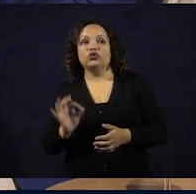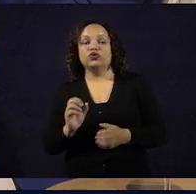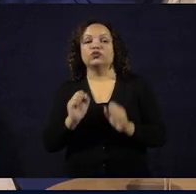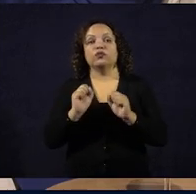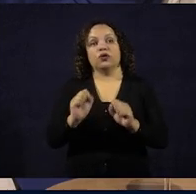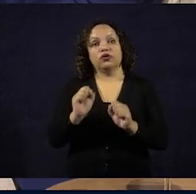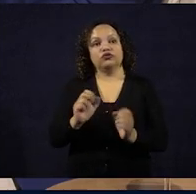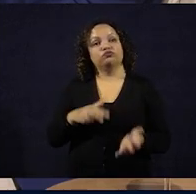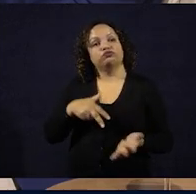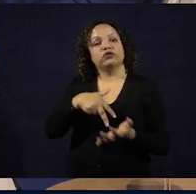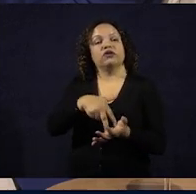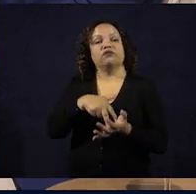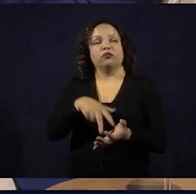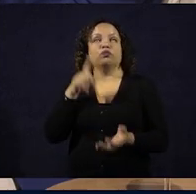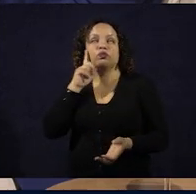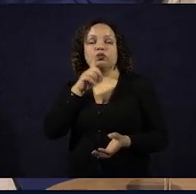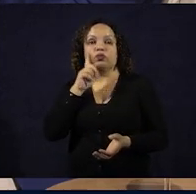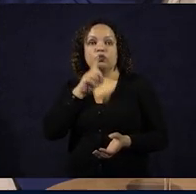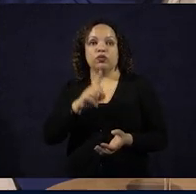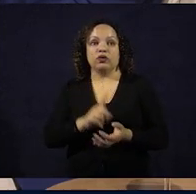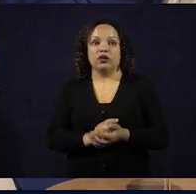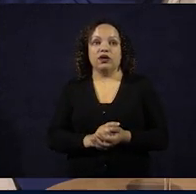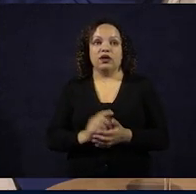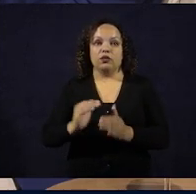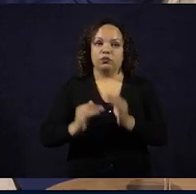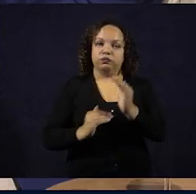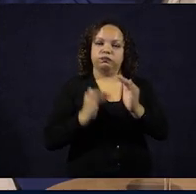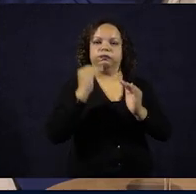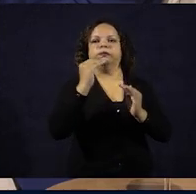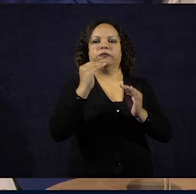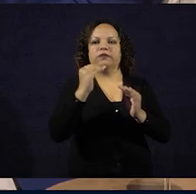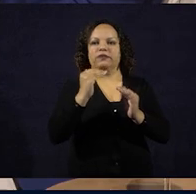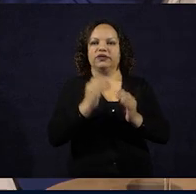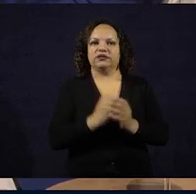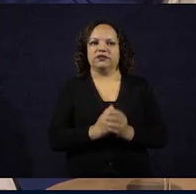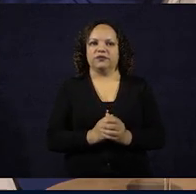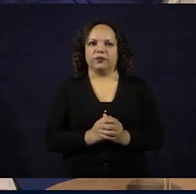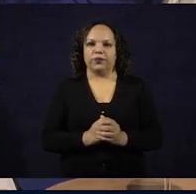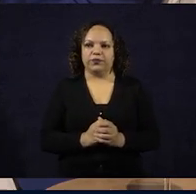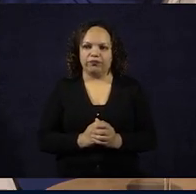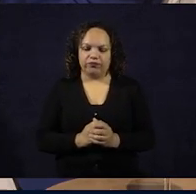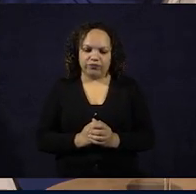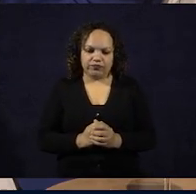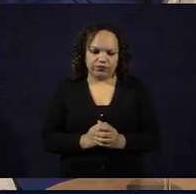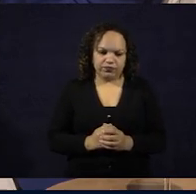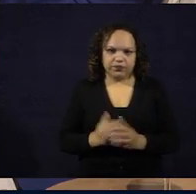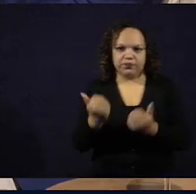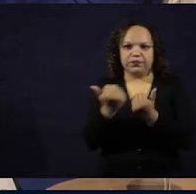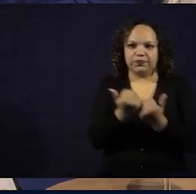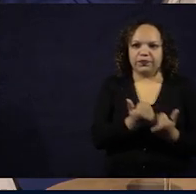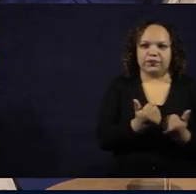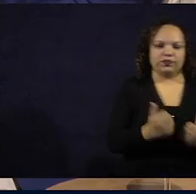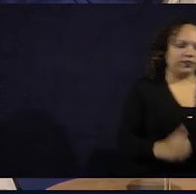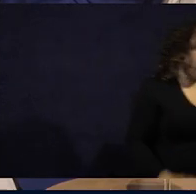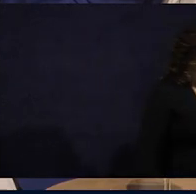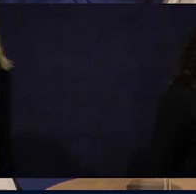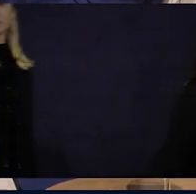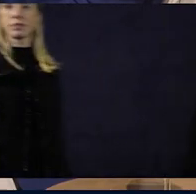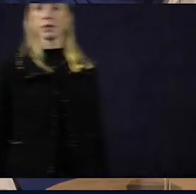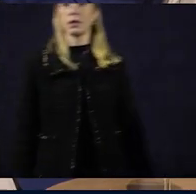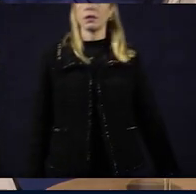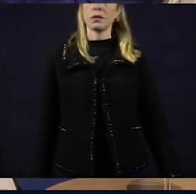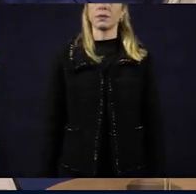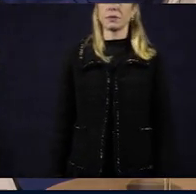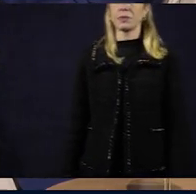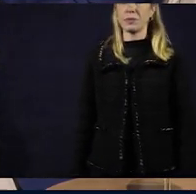permanecer lá nos Estados Unidos alta talvez mais alta do que o mercado esteja ficando agora e ficar